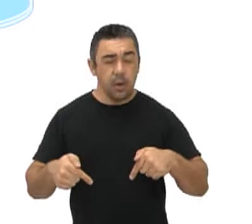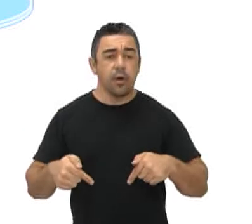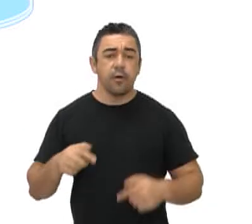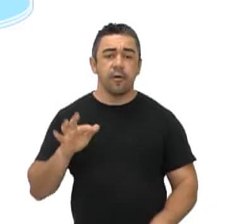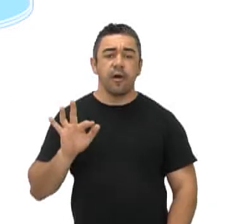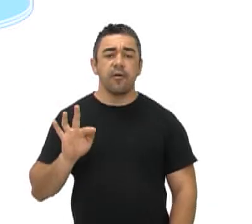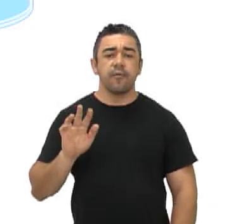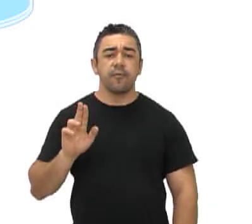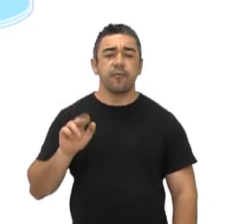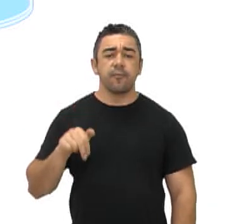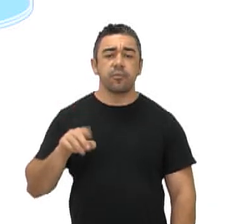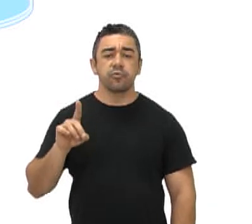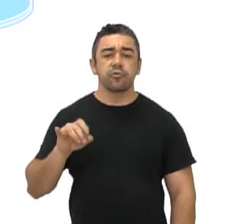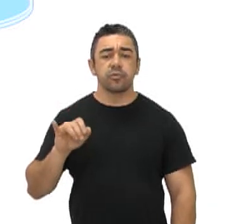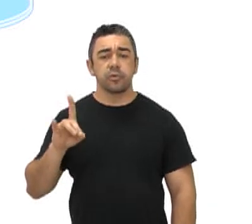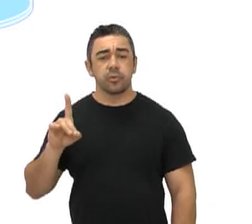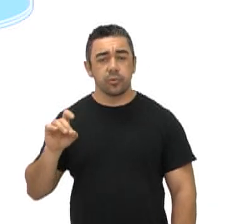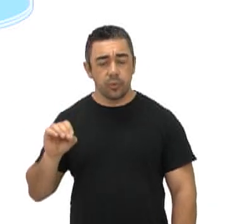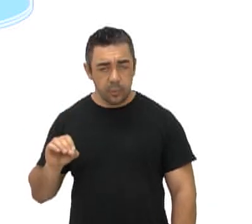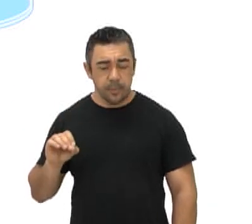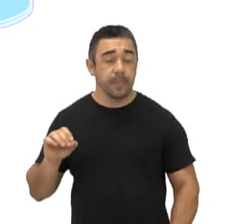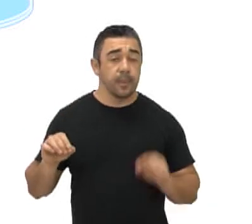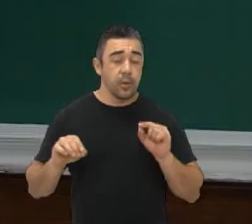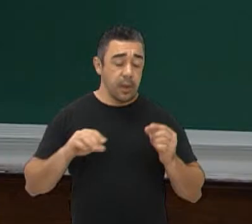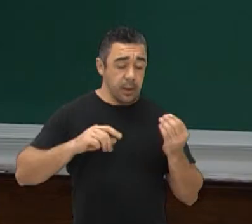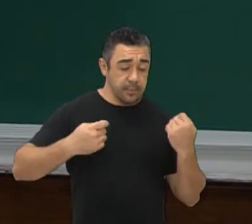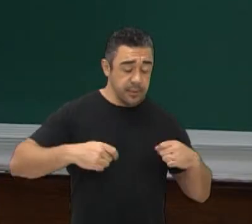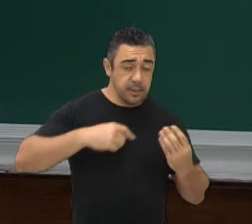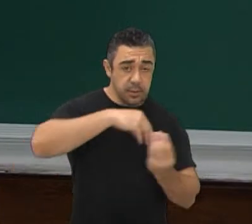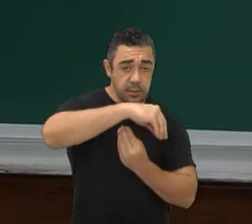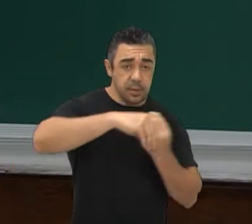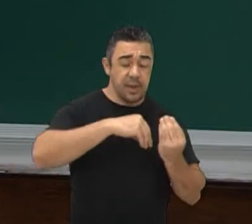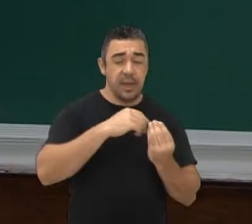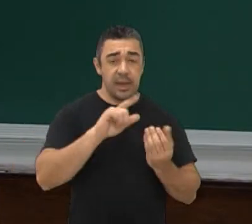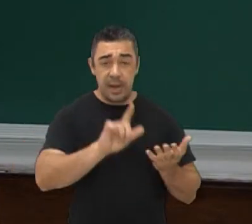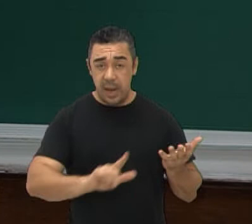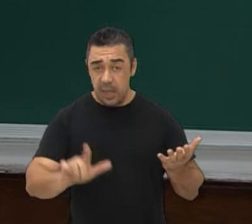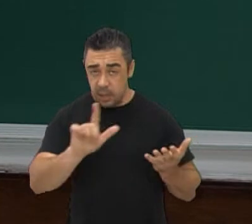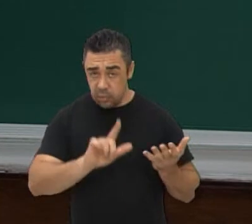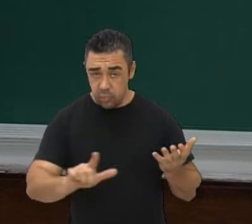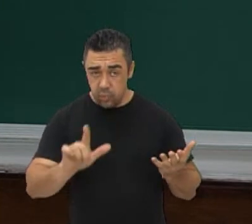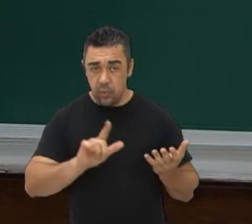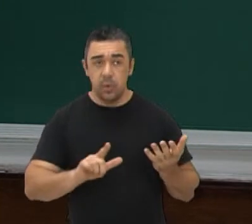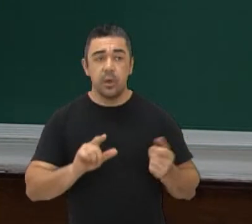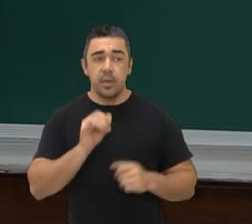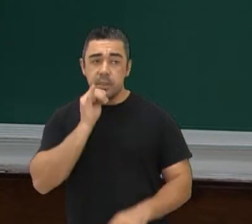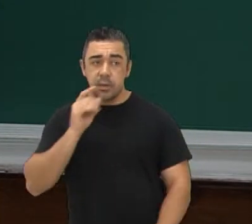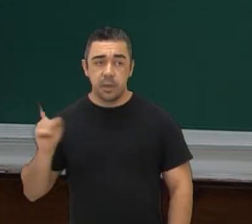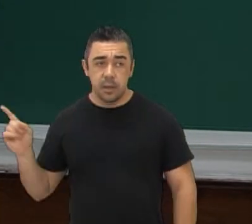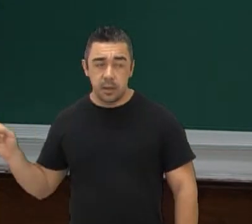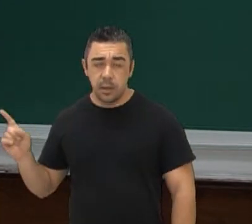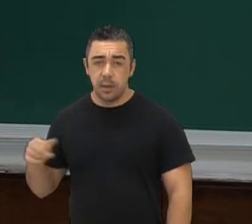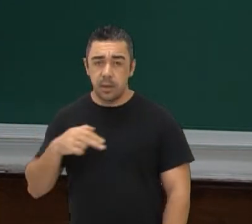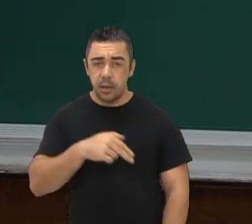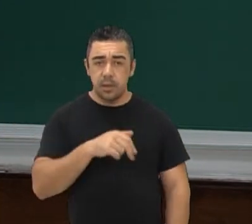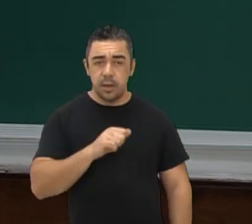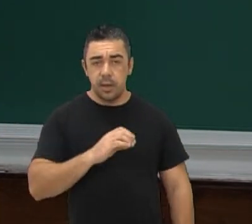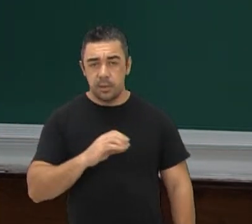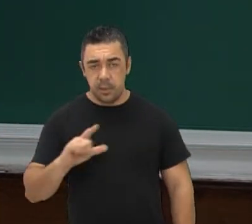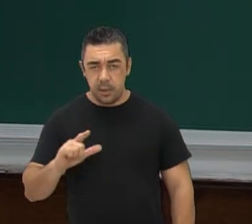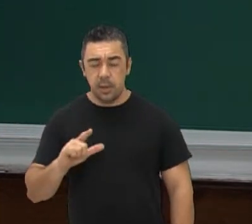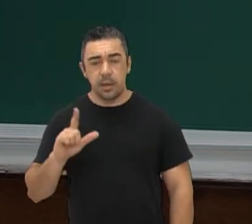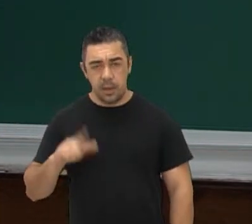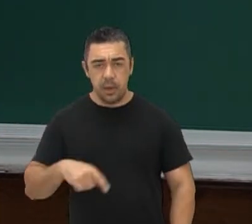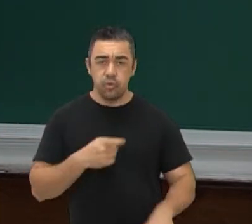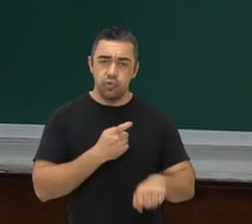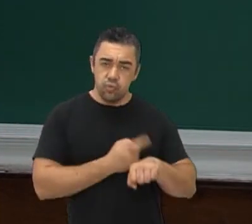seja, a substância em questão elas têm que estar no estado líquido, derretida, né? Então, a gente tem um exemplo aqui do NaCl, que é